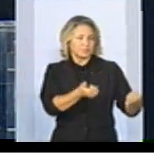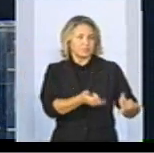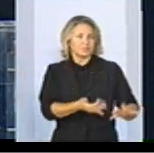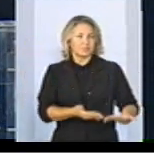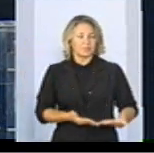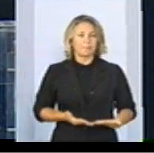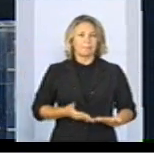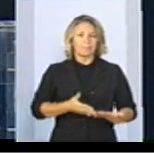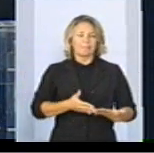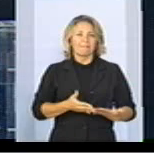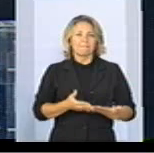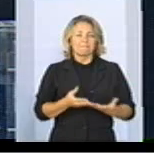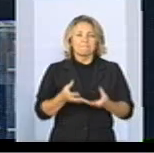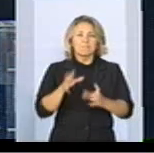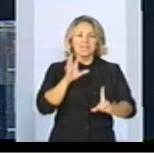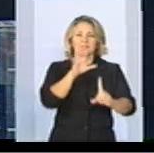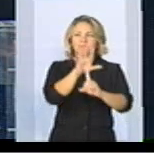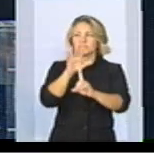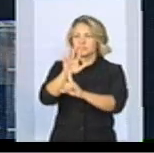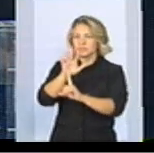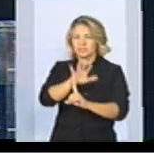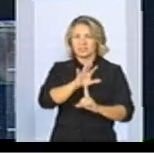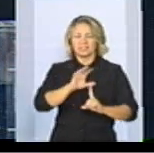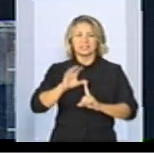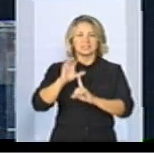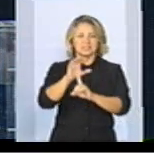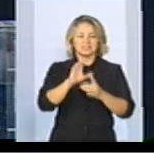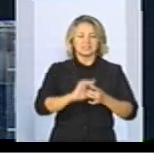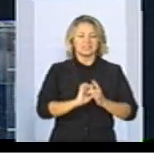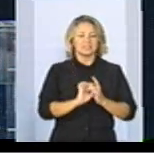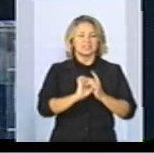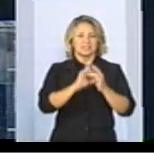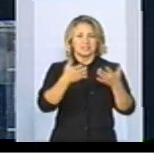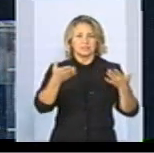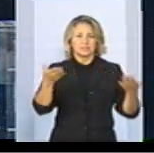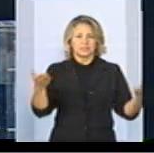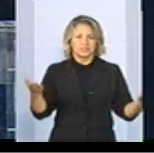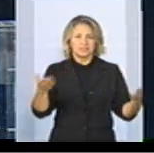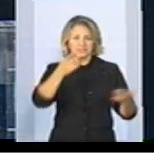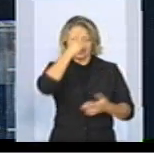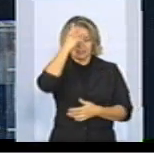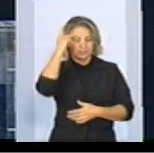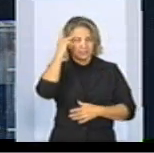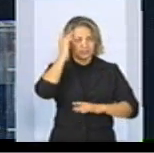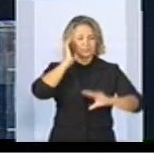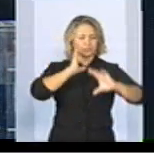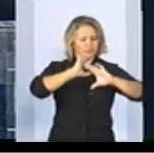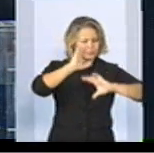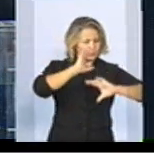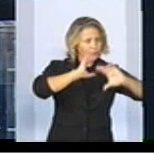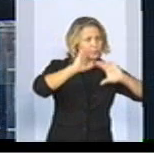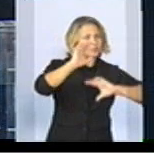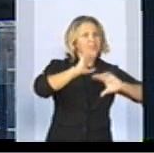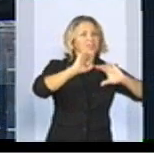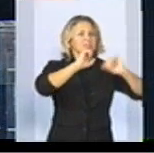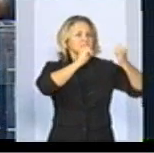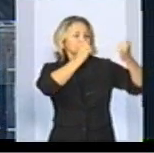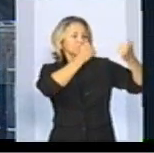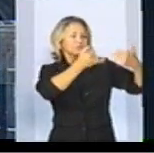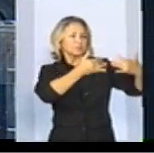a concentração e a sua influência na liberdade do cidadão de se comunicar, de se